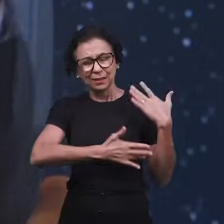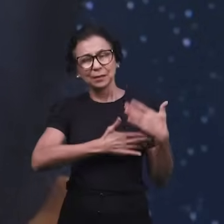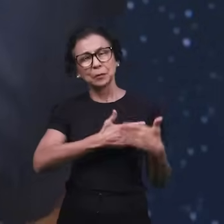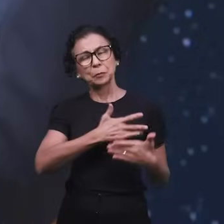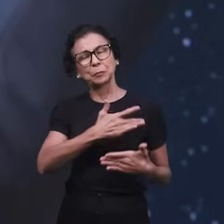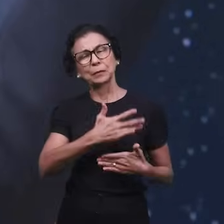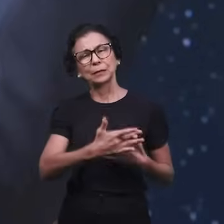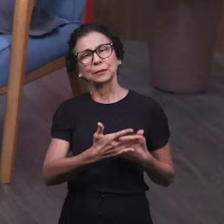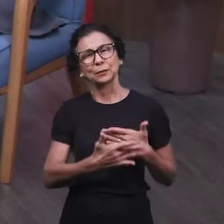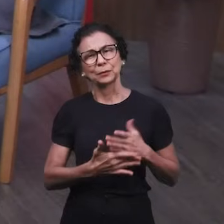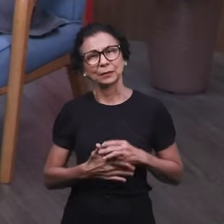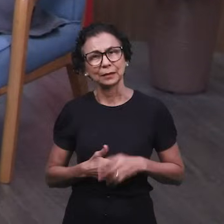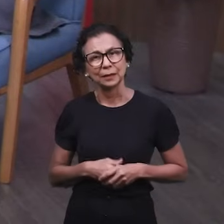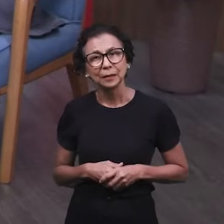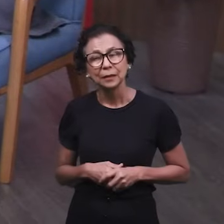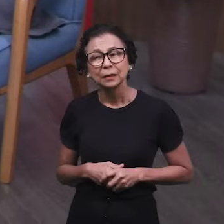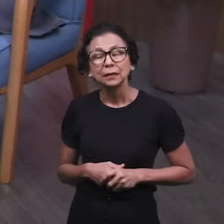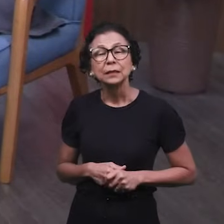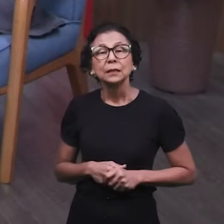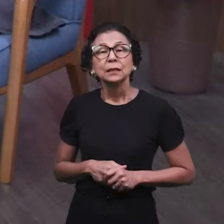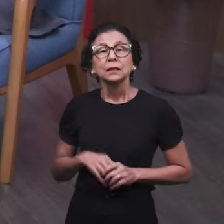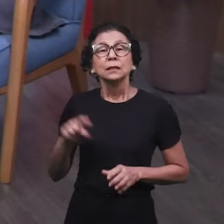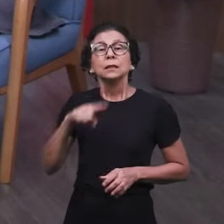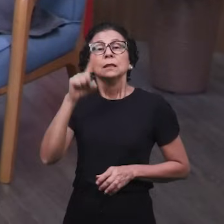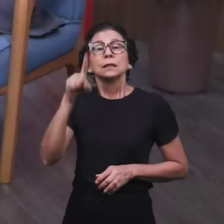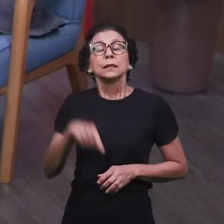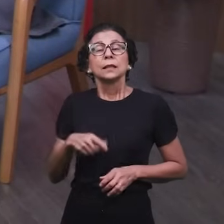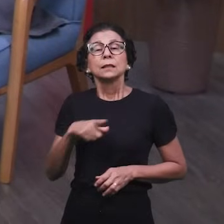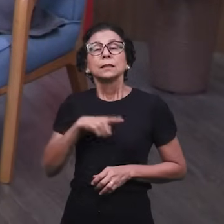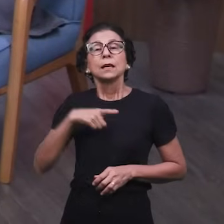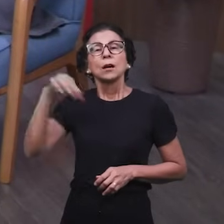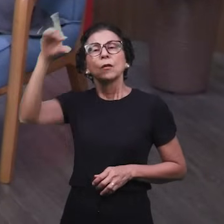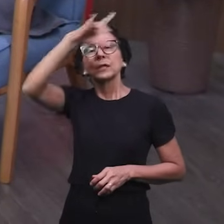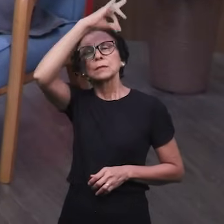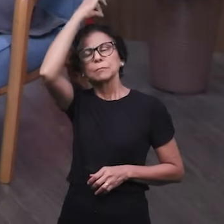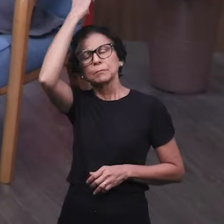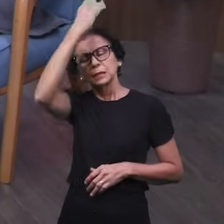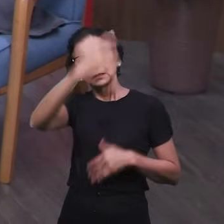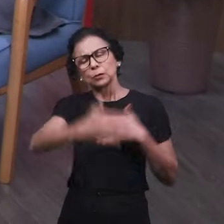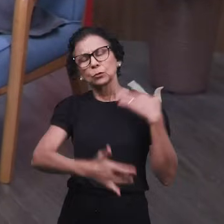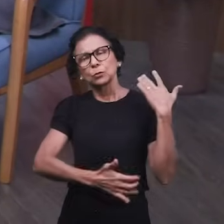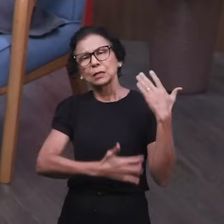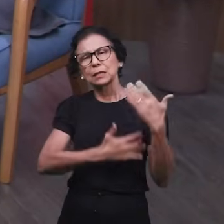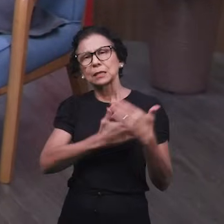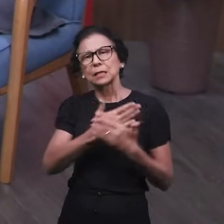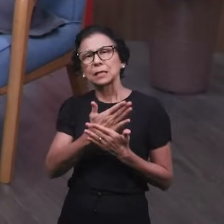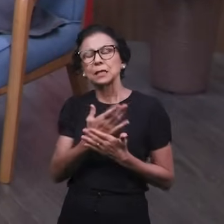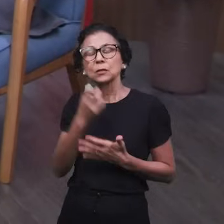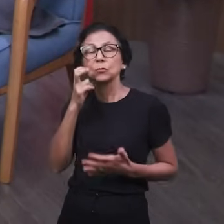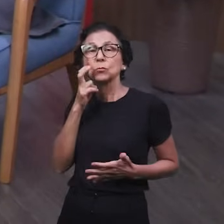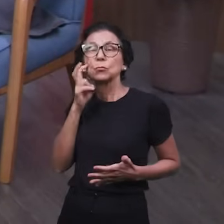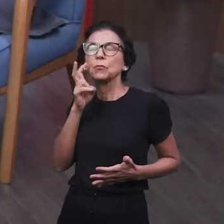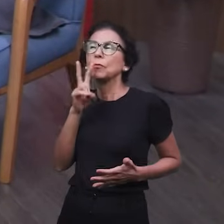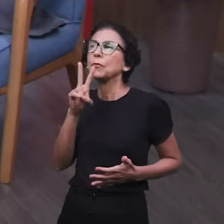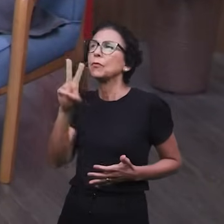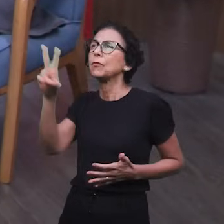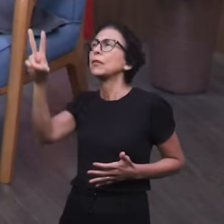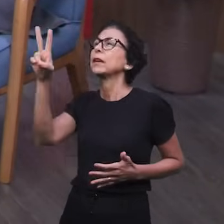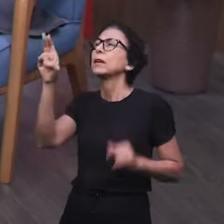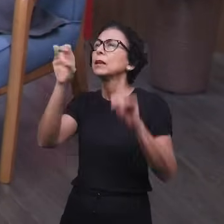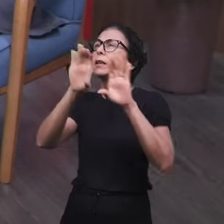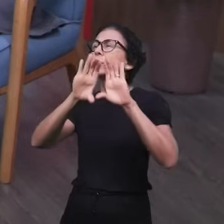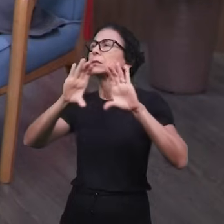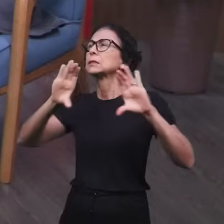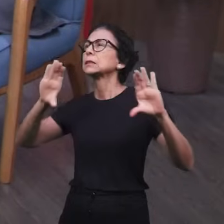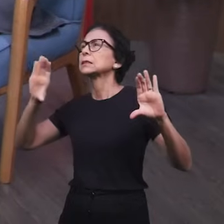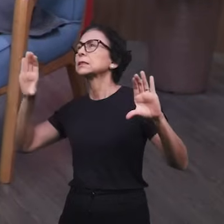só é alcançada assim. Quem está cheio do Espírito Santo vê além da letra, alcança o que é mais do